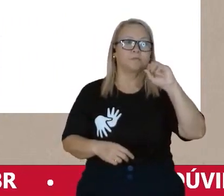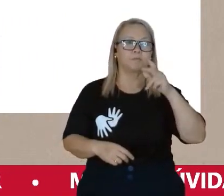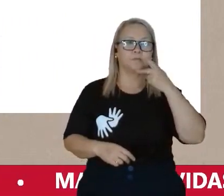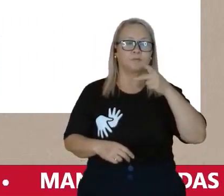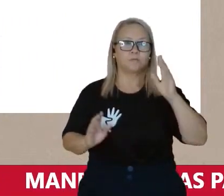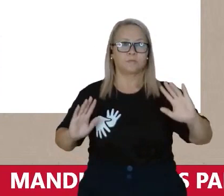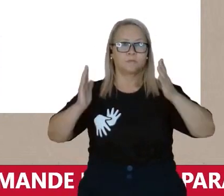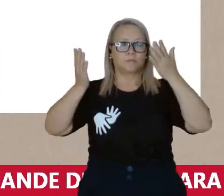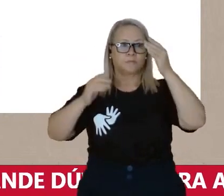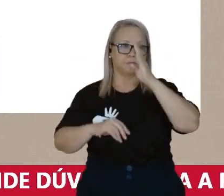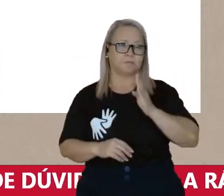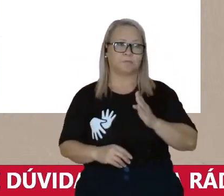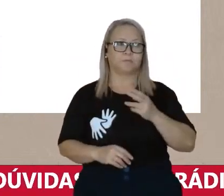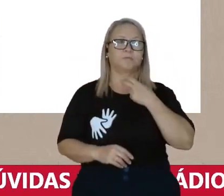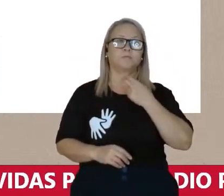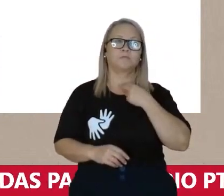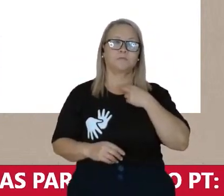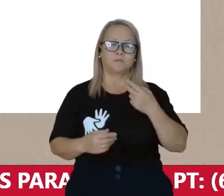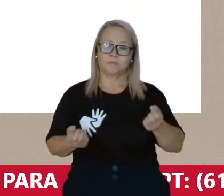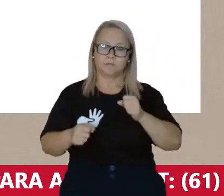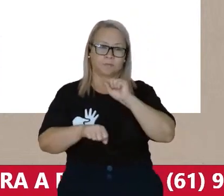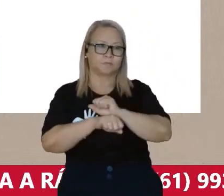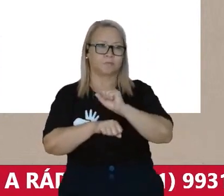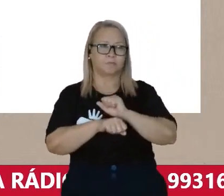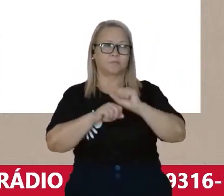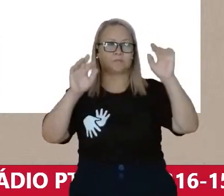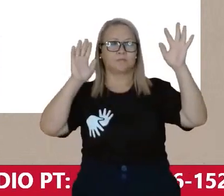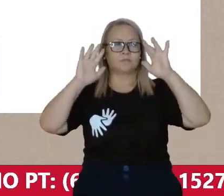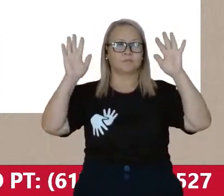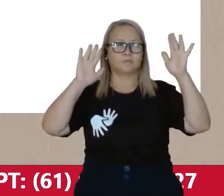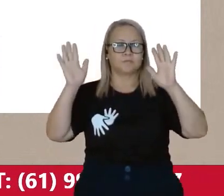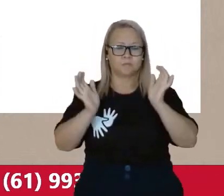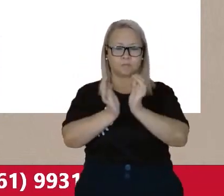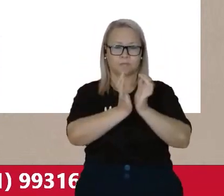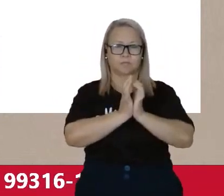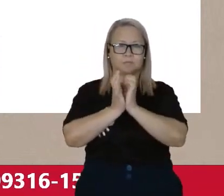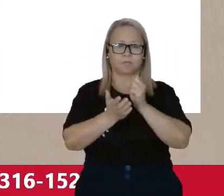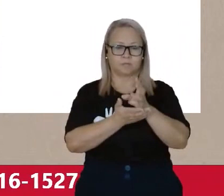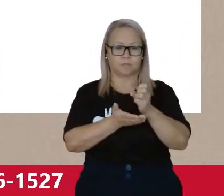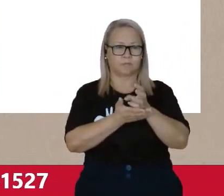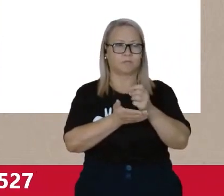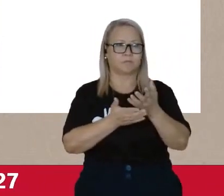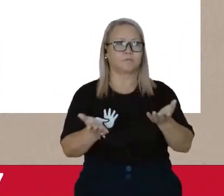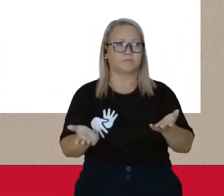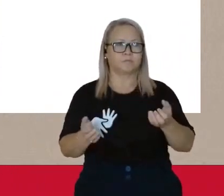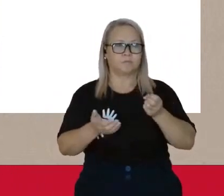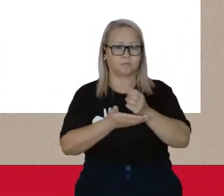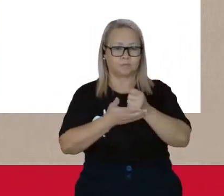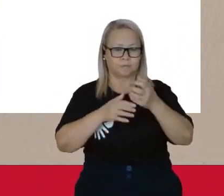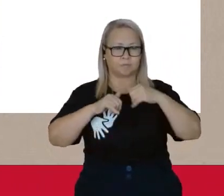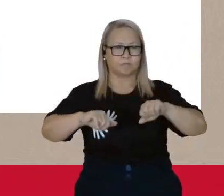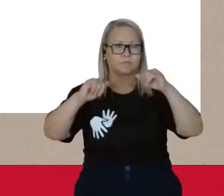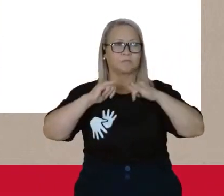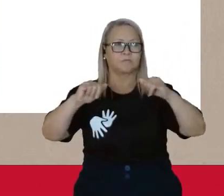campanha Brasil não pode parar, foi uma alucinação coletiva, que foi um post disparado só em grupo de WhatsApp de senador, seja lá o que for, a